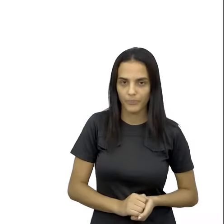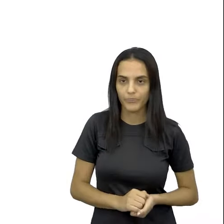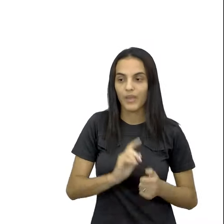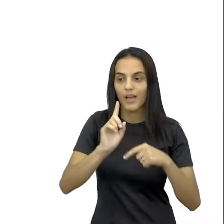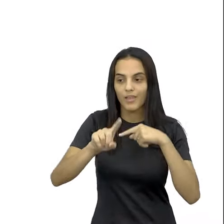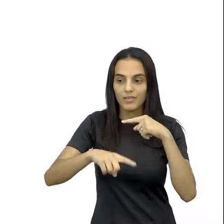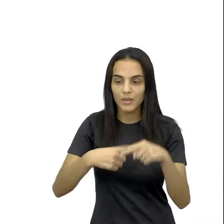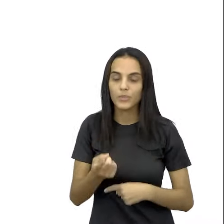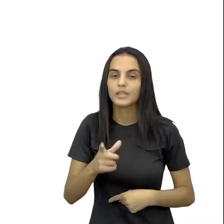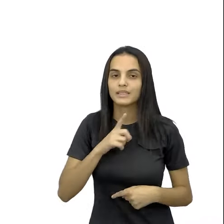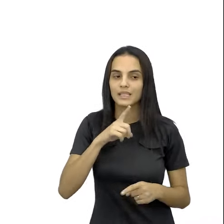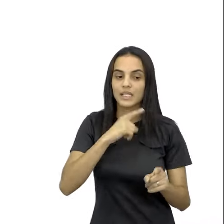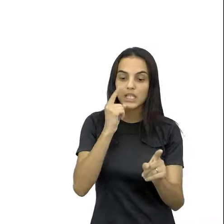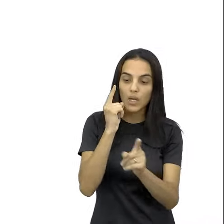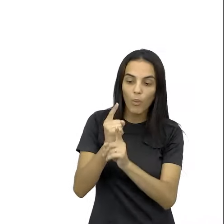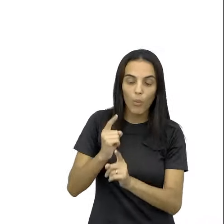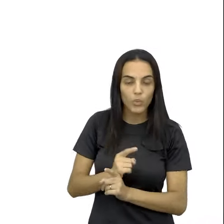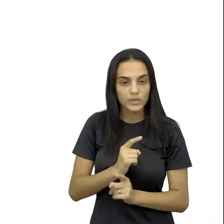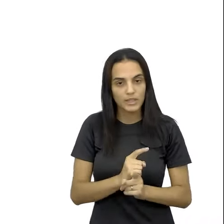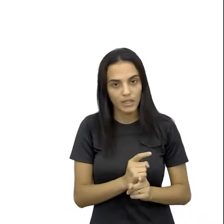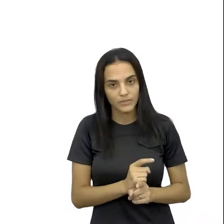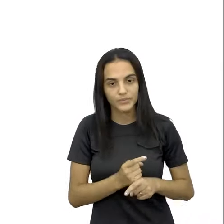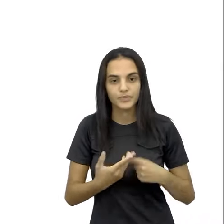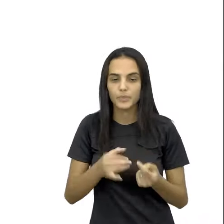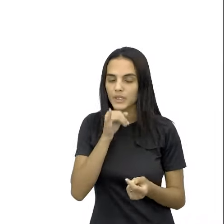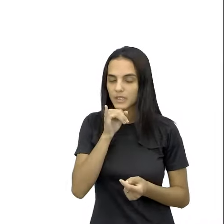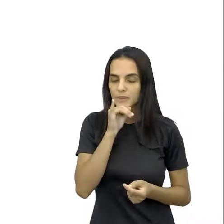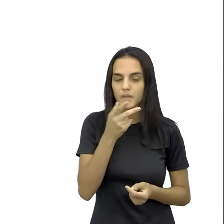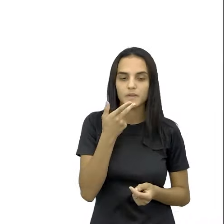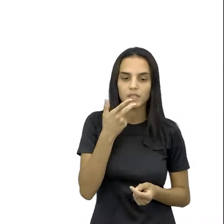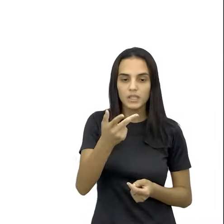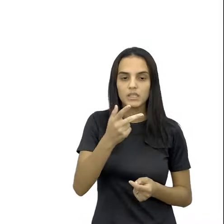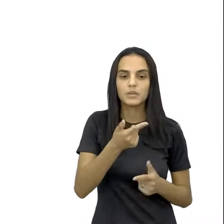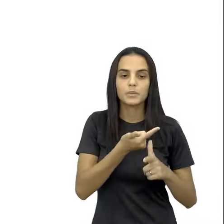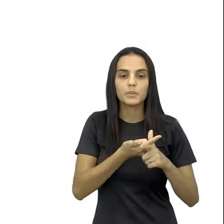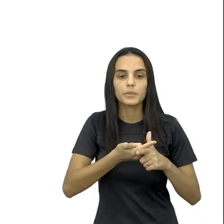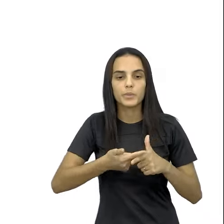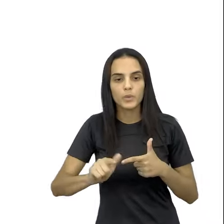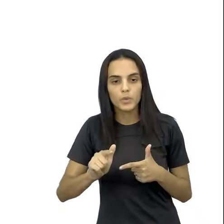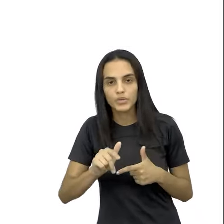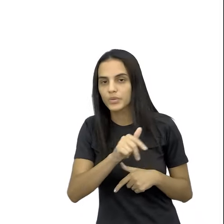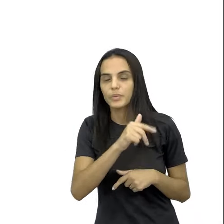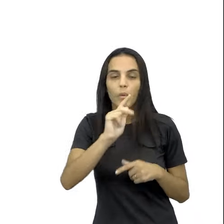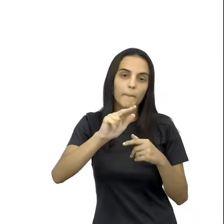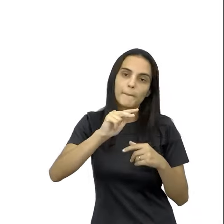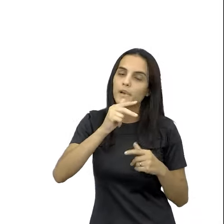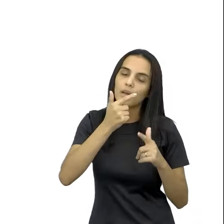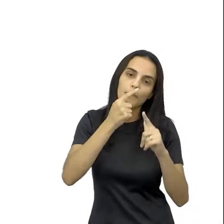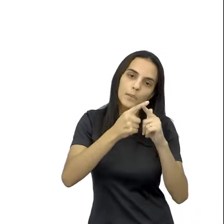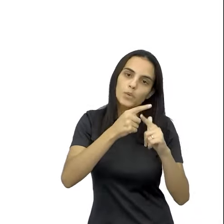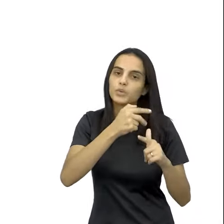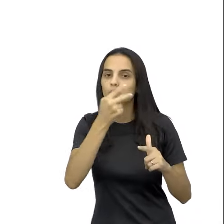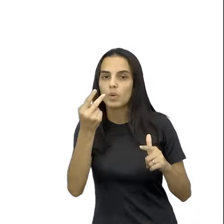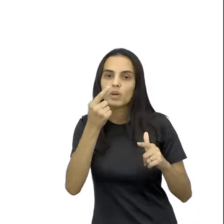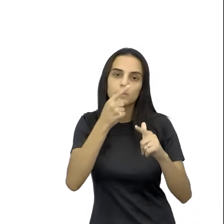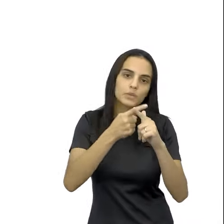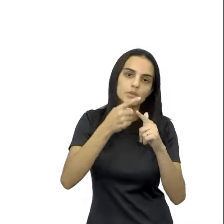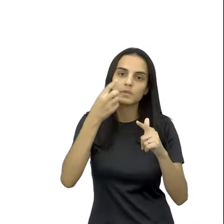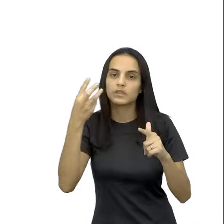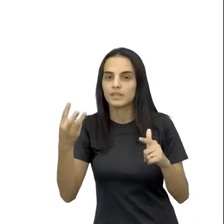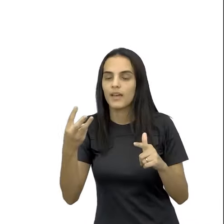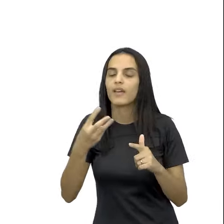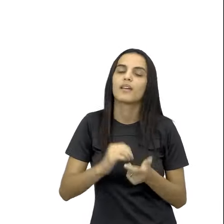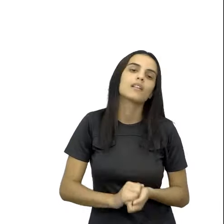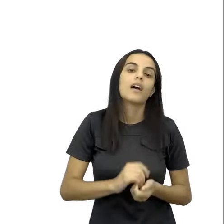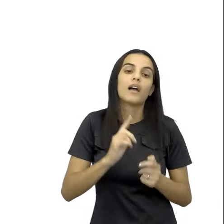depois eles vão ter que identificar, né, quando eu estou falando múltiplo, quando eu estou falando múltiplo de dois, quando eu estou falando múltiplo de três,